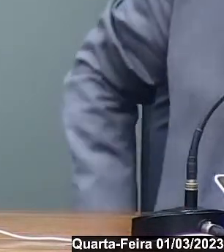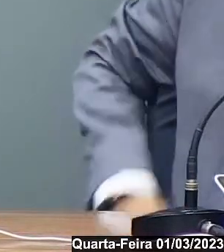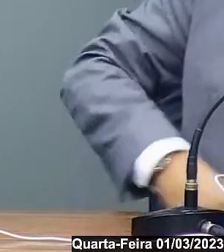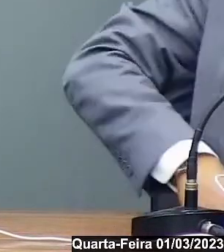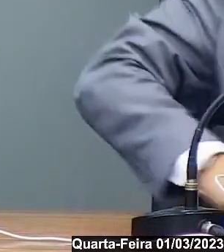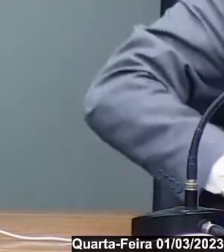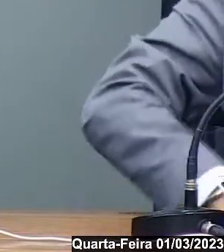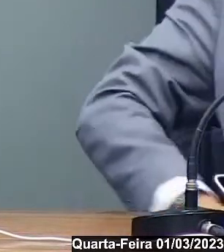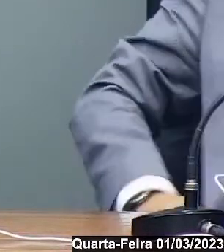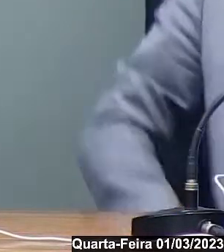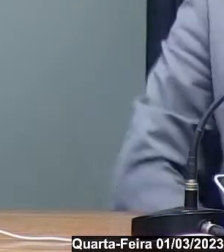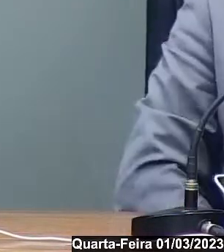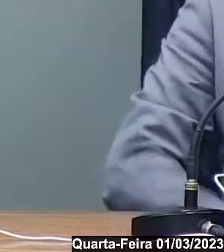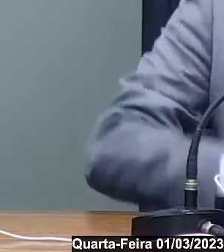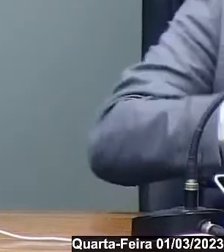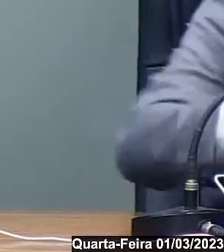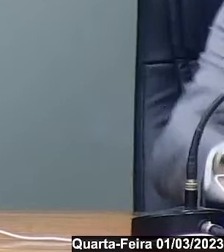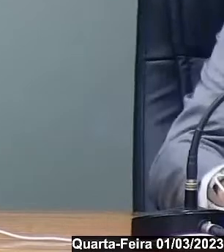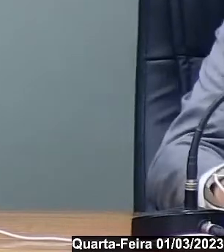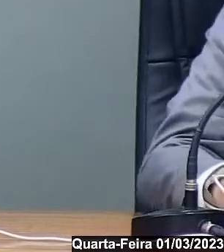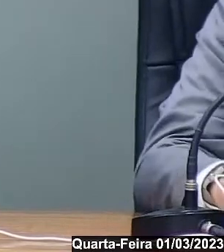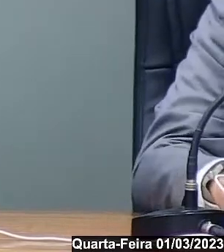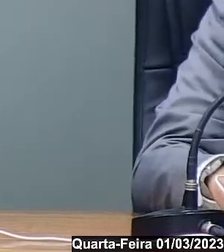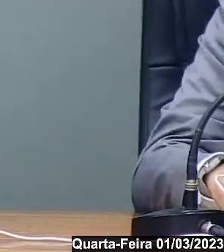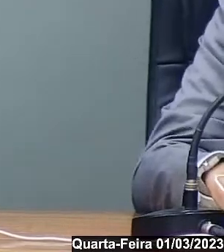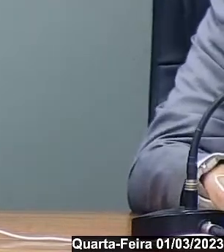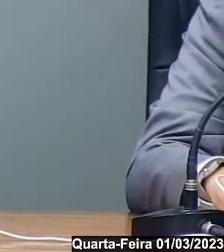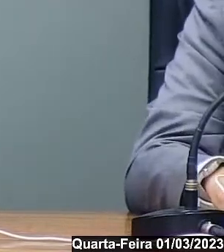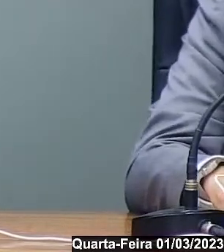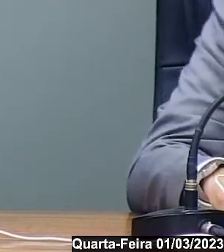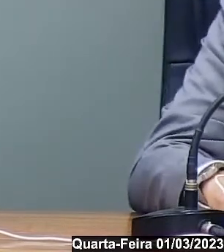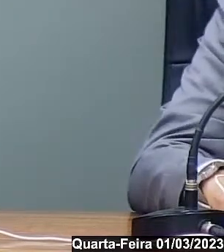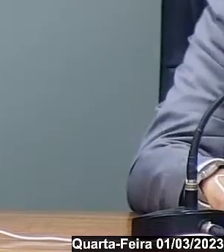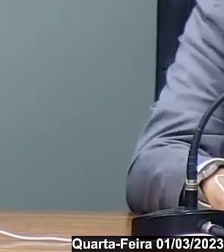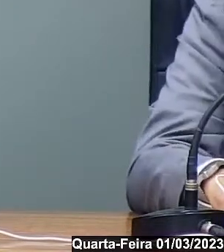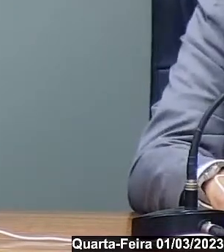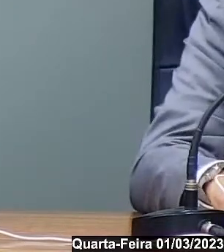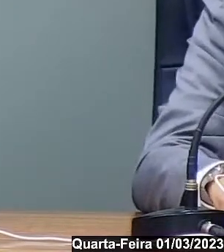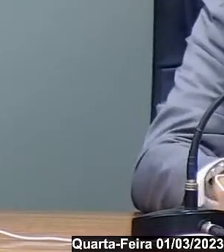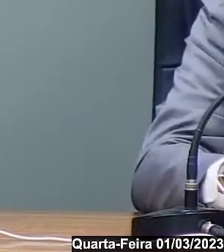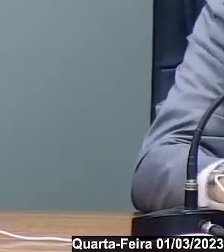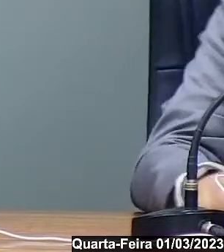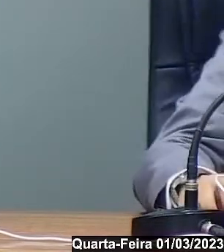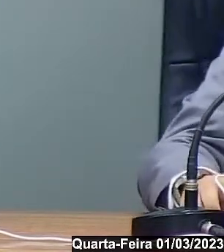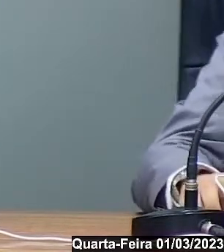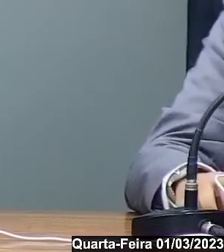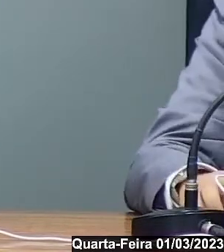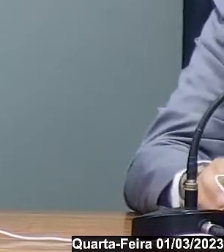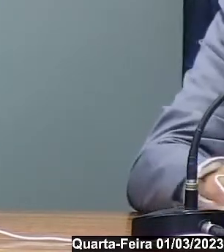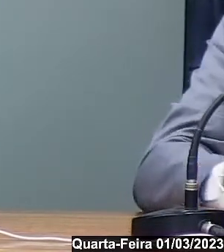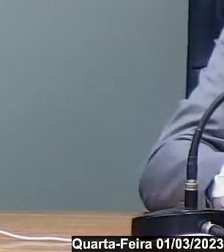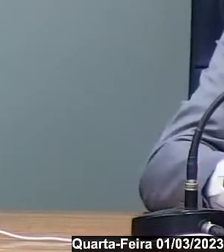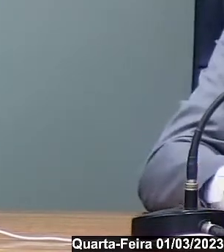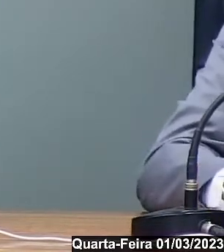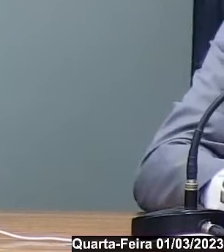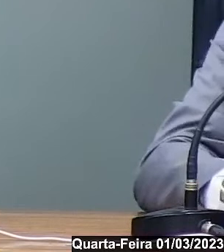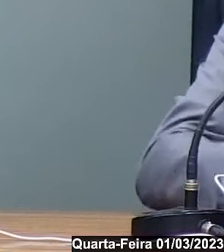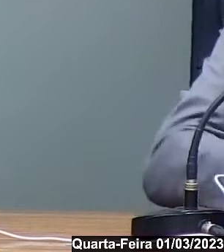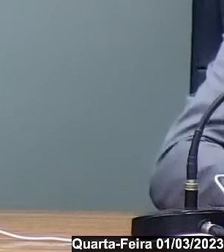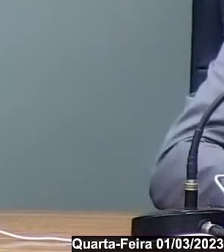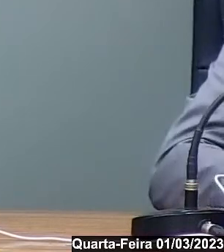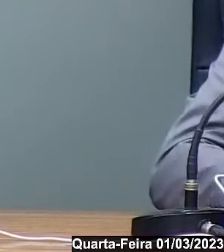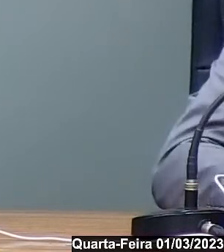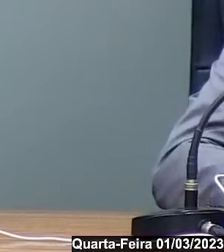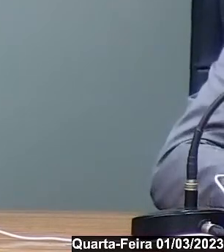muito de conversar com você, Gilson. Você outro dia me mandou um vídeo da Camila, Camila Barros, né? E eu dei uma assistida lá,